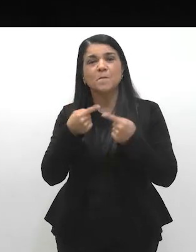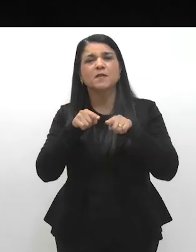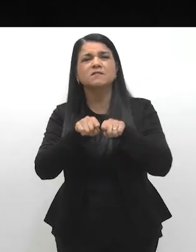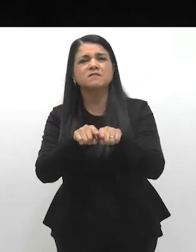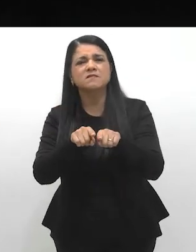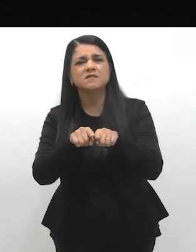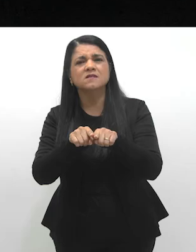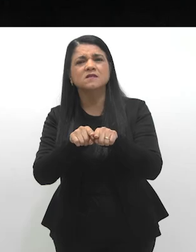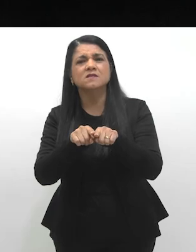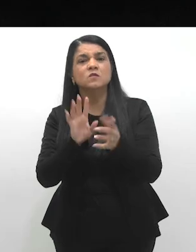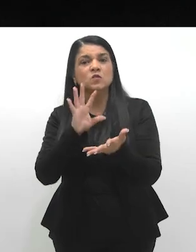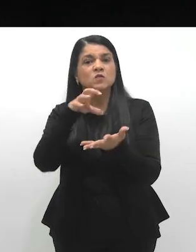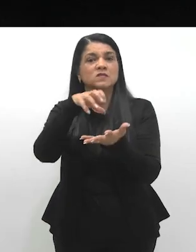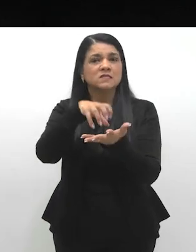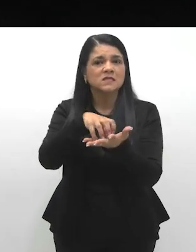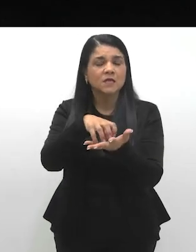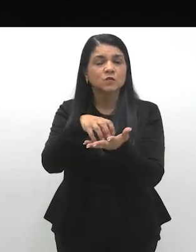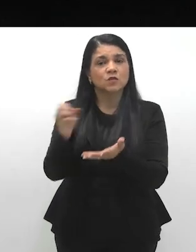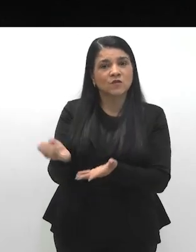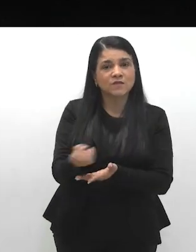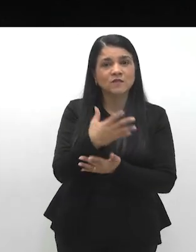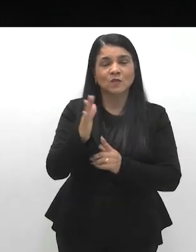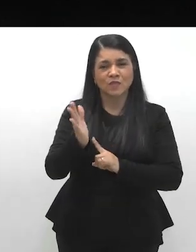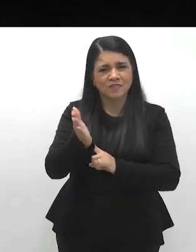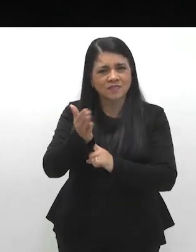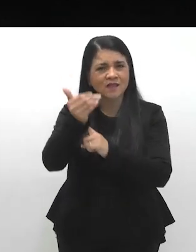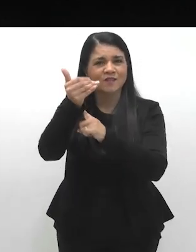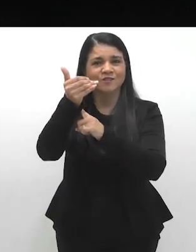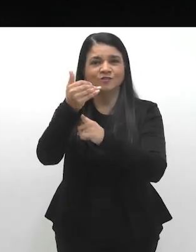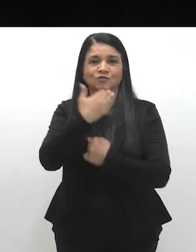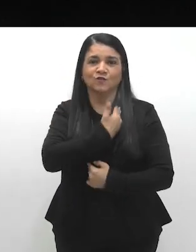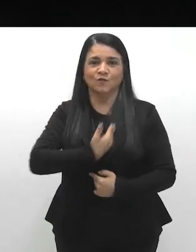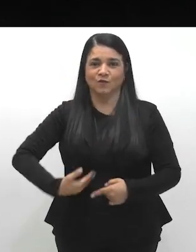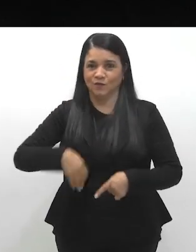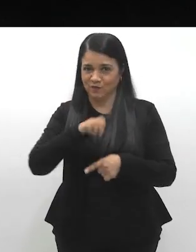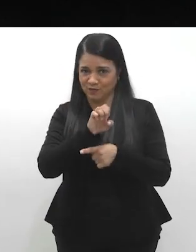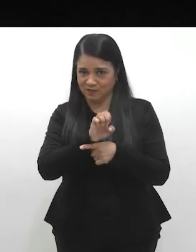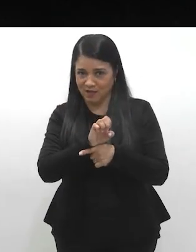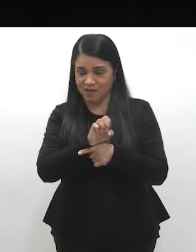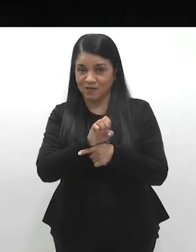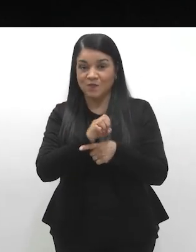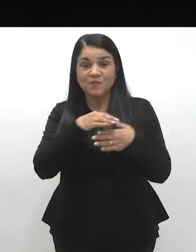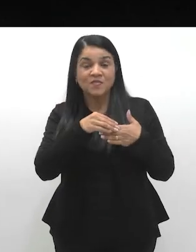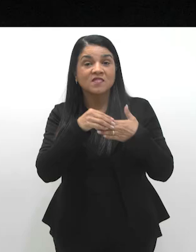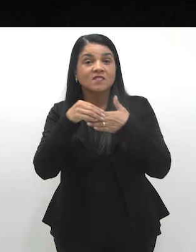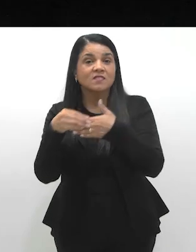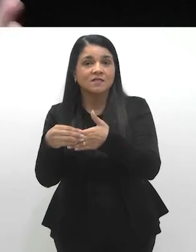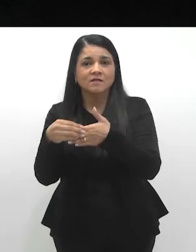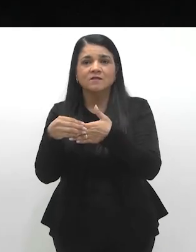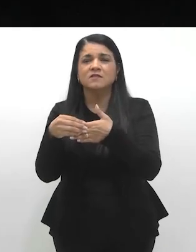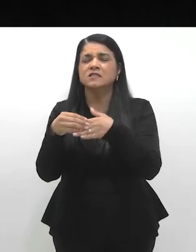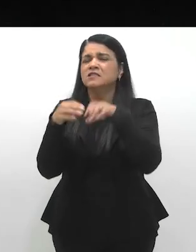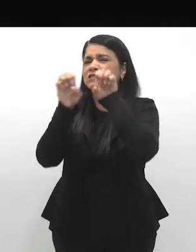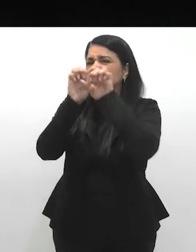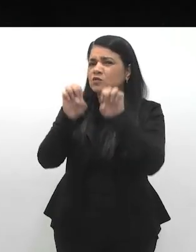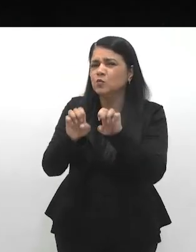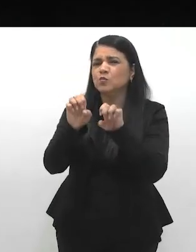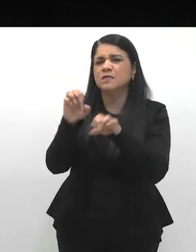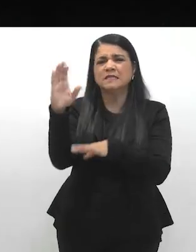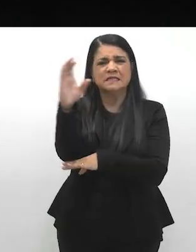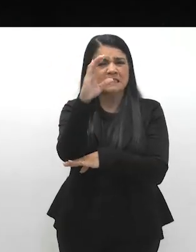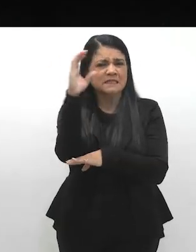parceria com o Centro de Inovação Tecnológica do Governo do Estado, que levou